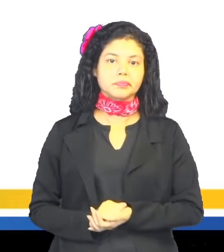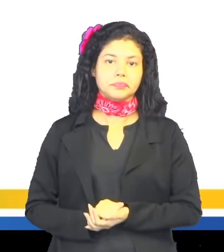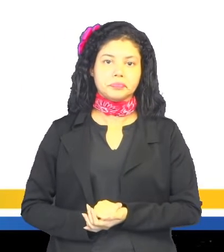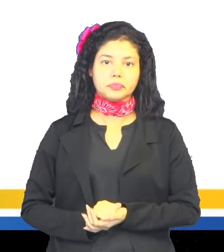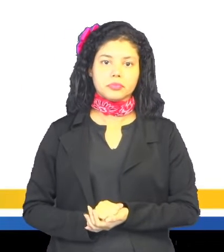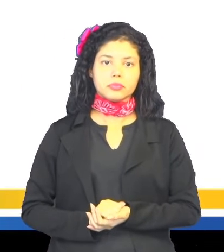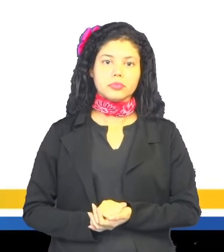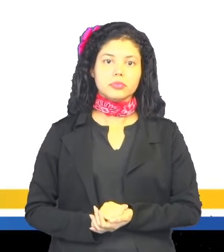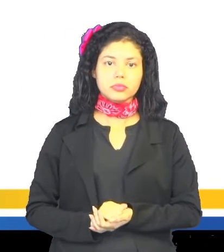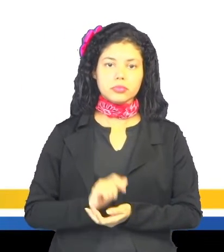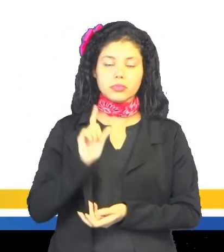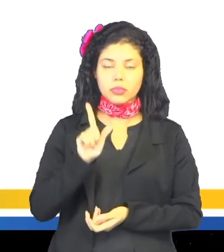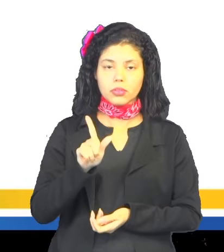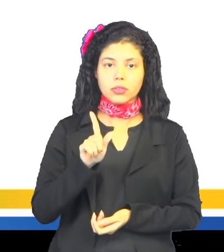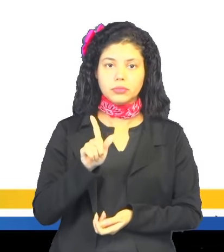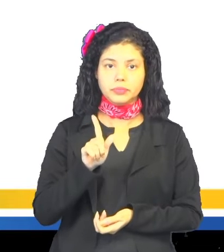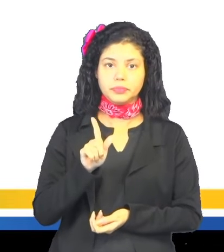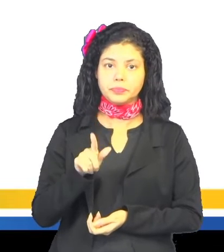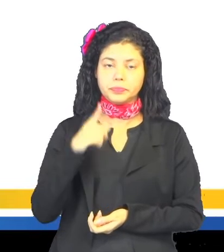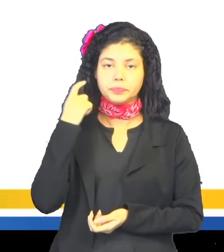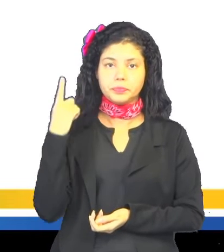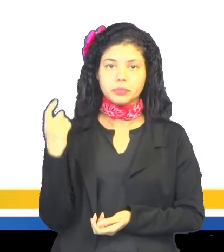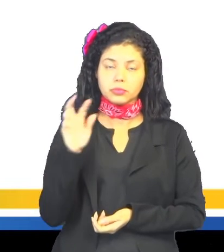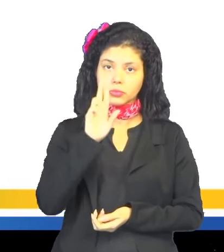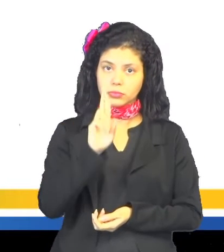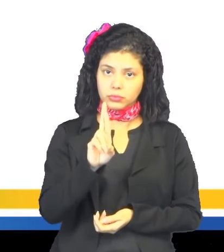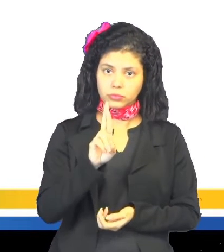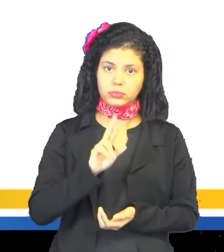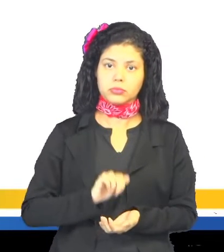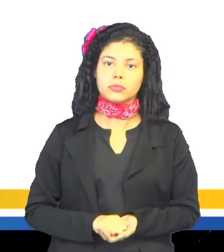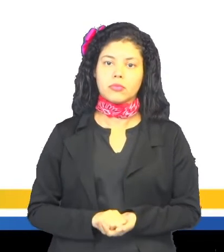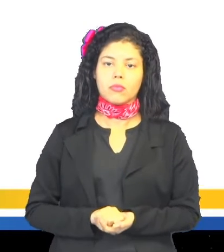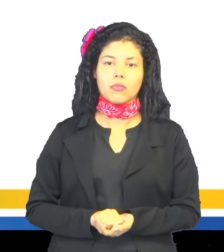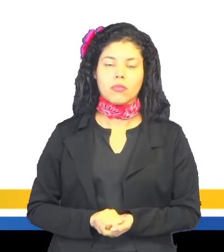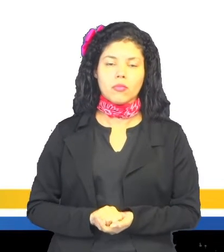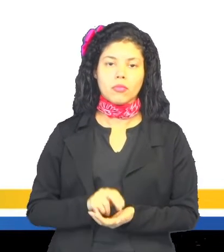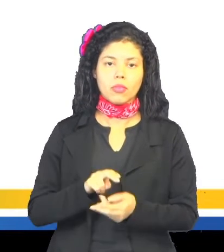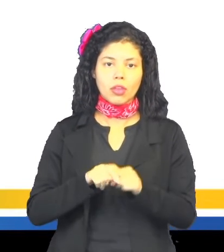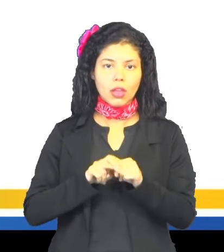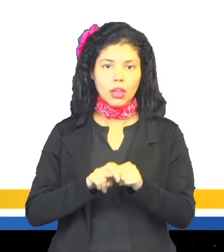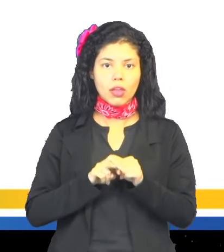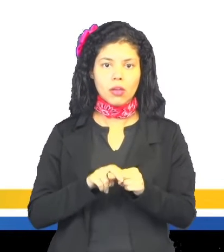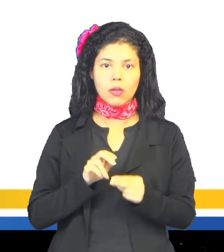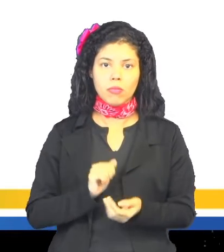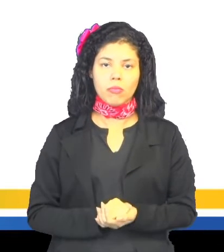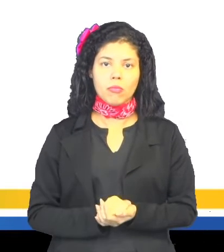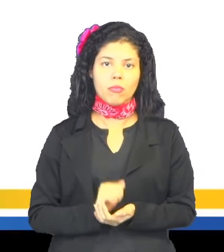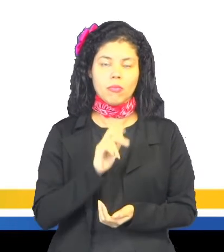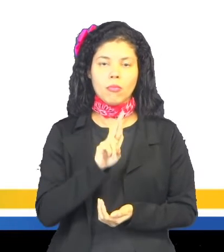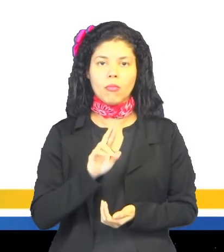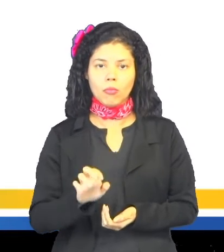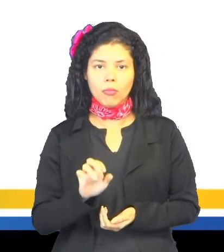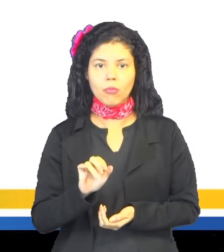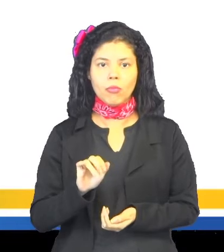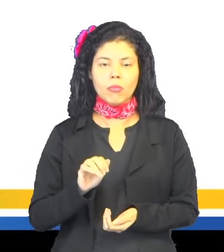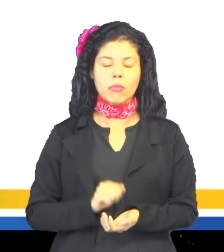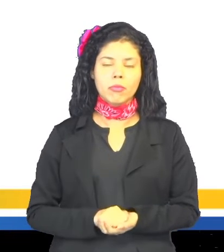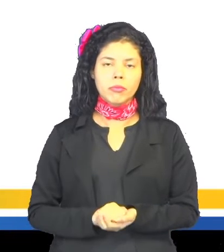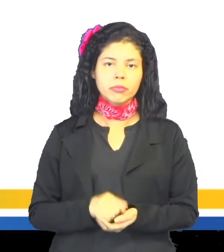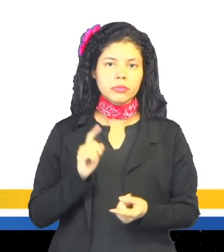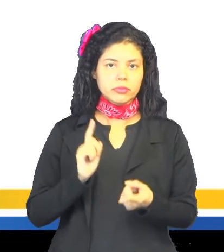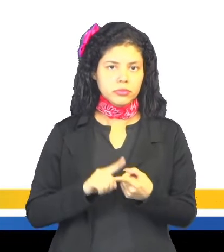E esse g na língua espanhola ele tem um som Dr tá então por isso que o nome da letra R né